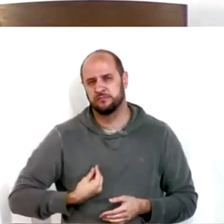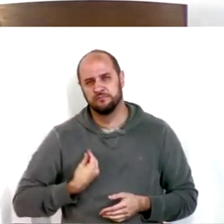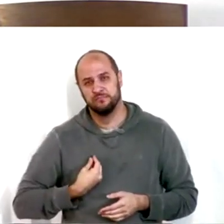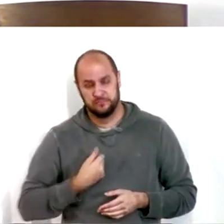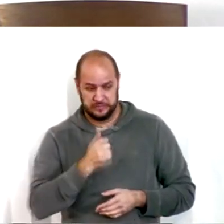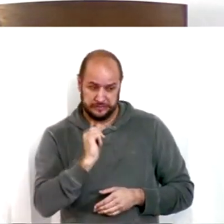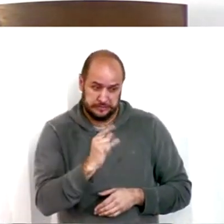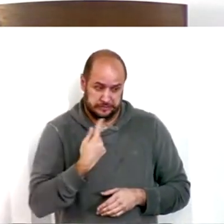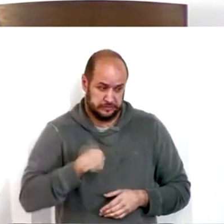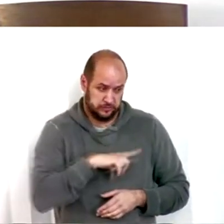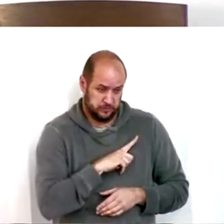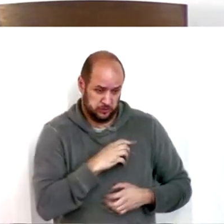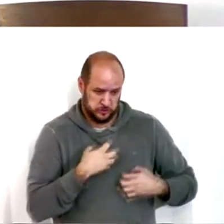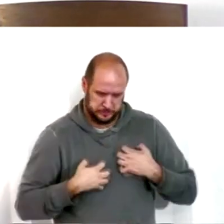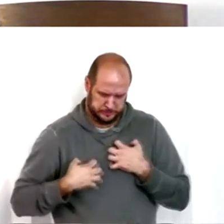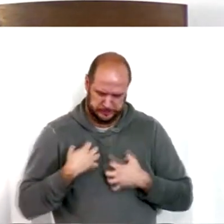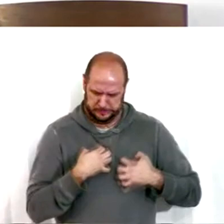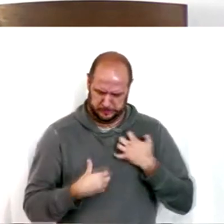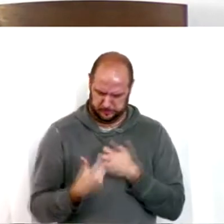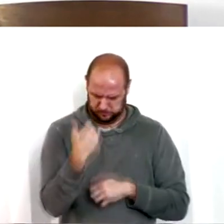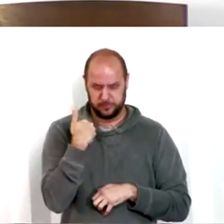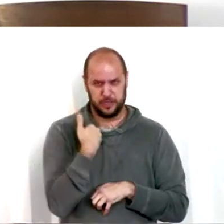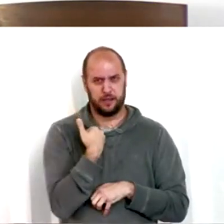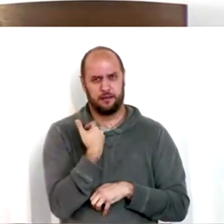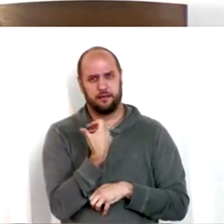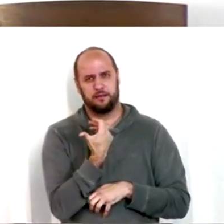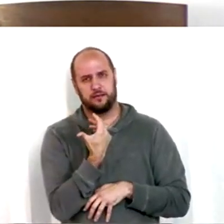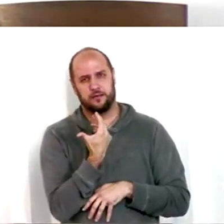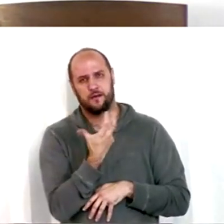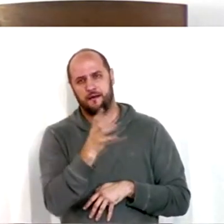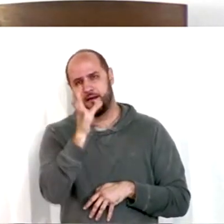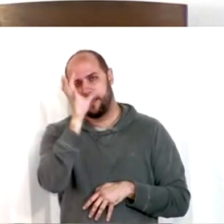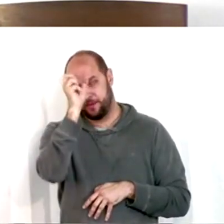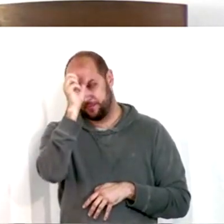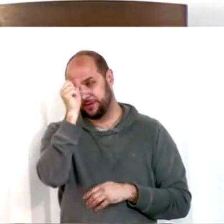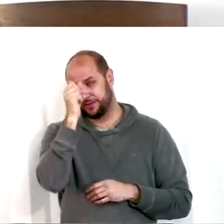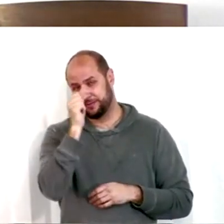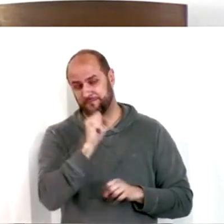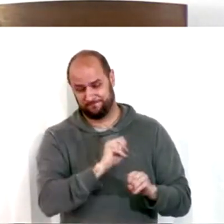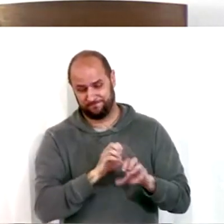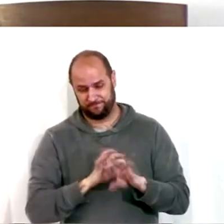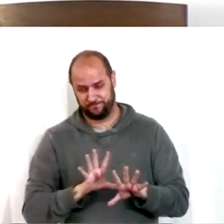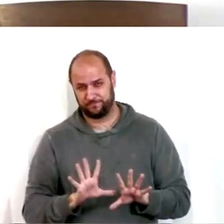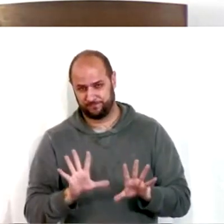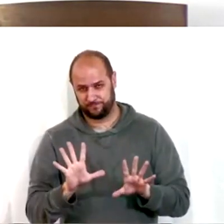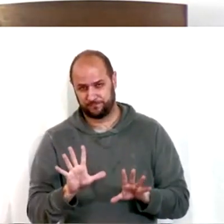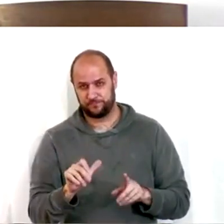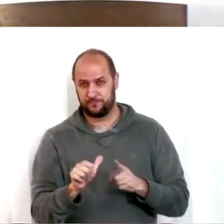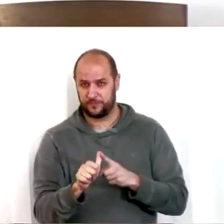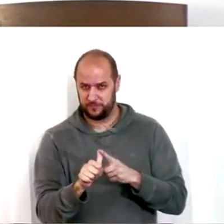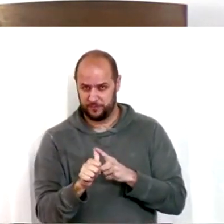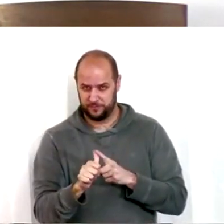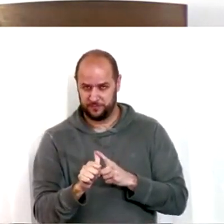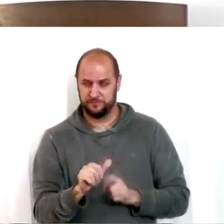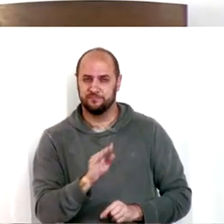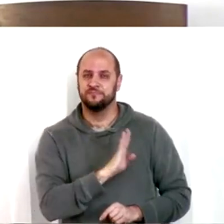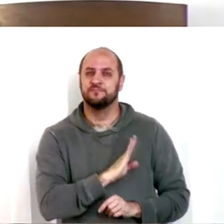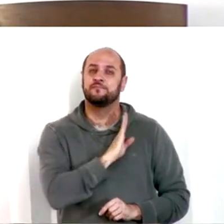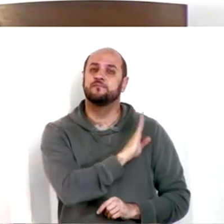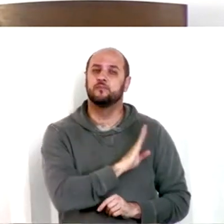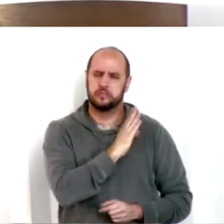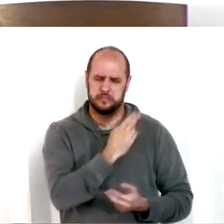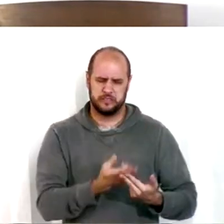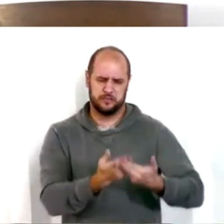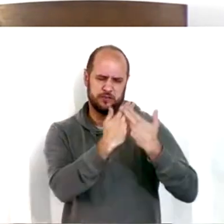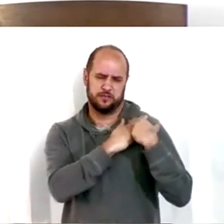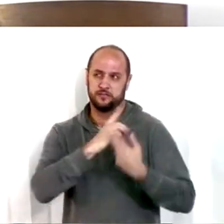lutamos interiormente. Lições a aprender com Boaz. Primeira lição: Boaz tinha um compromisso com